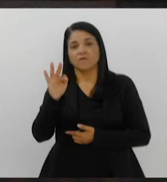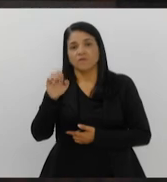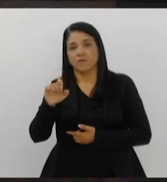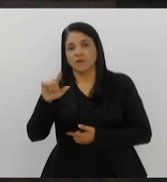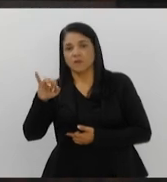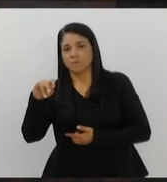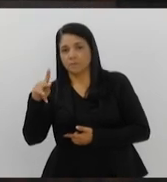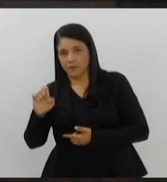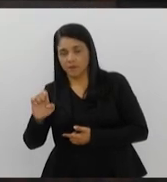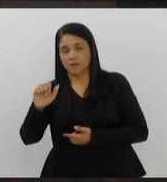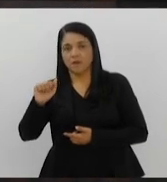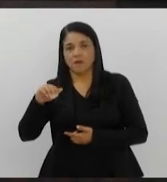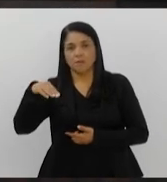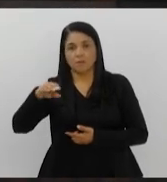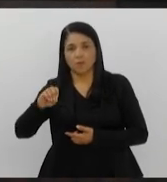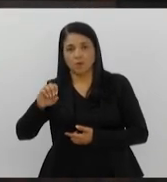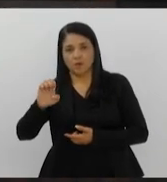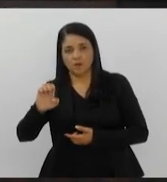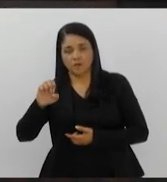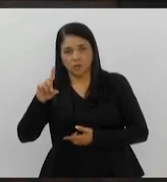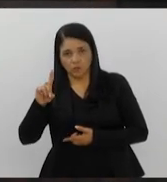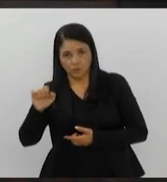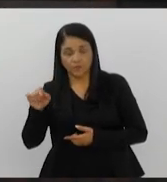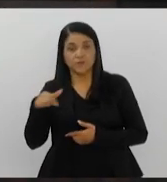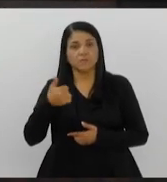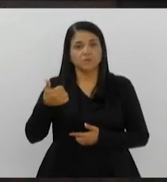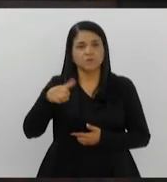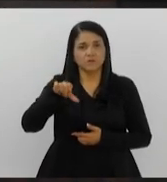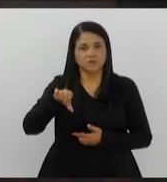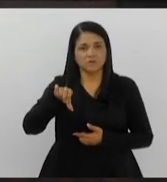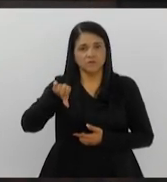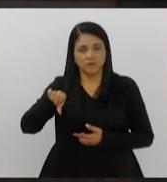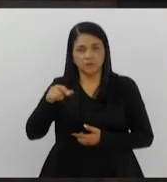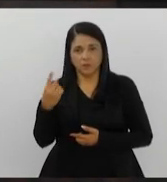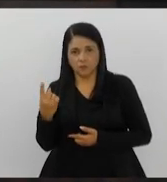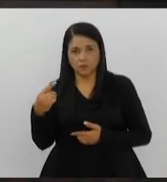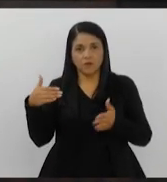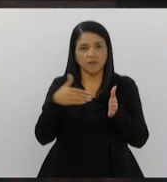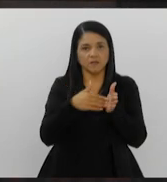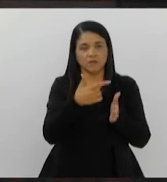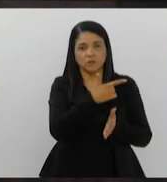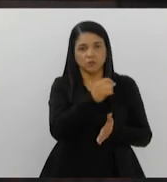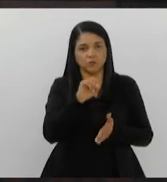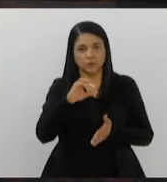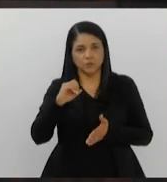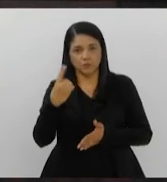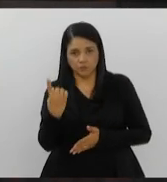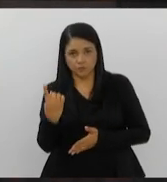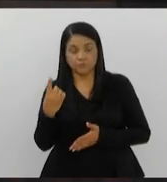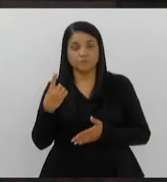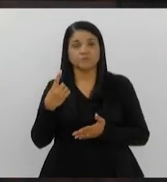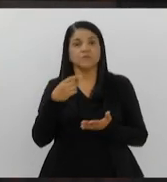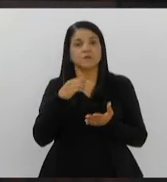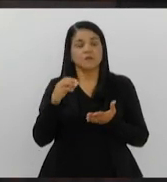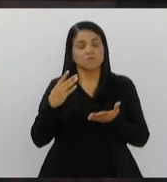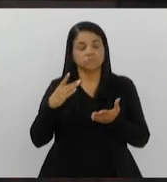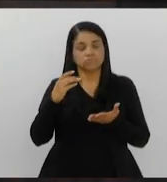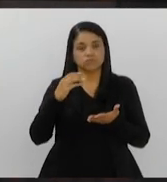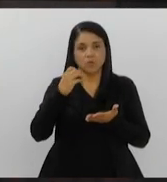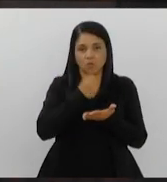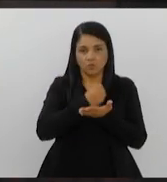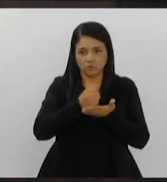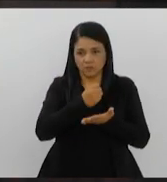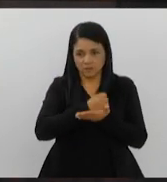entre 1991 e 2001 tendo sido admitido como sócio Sênior